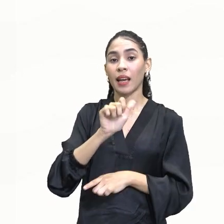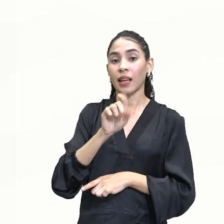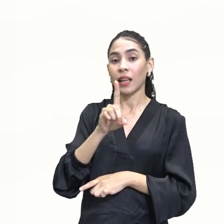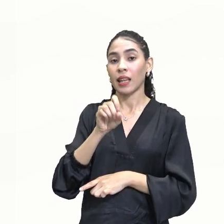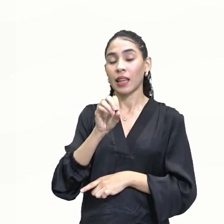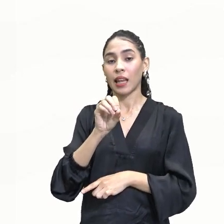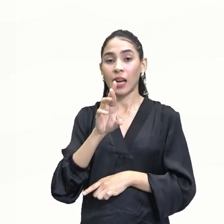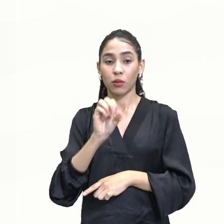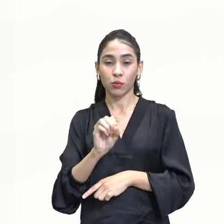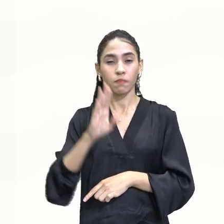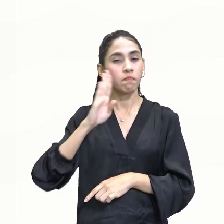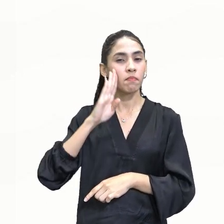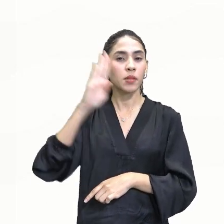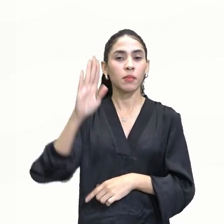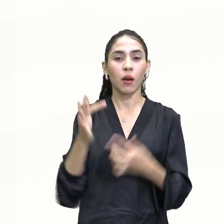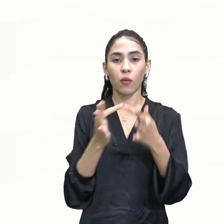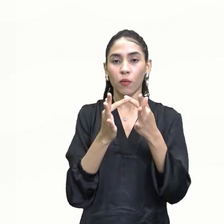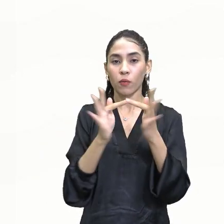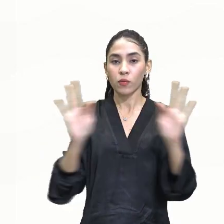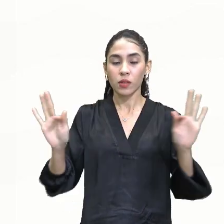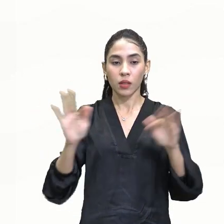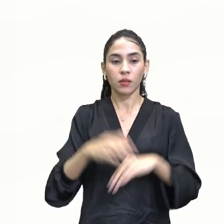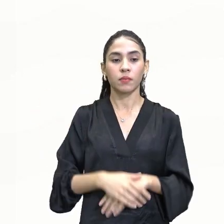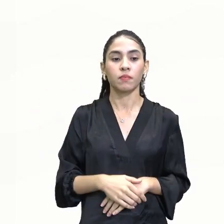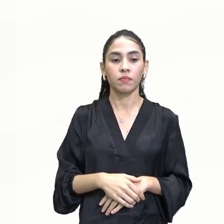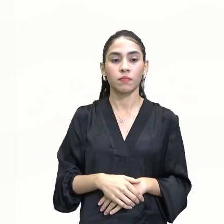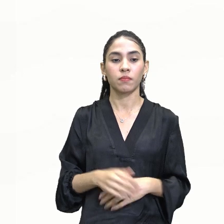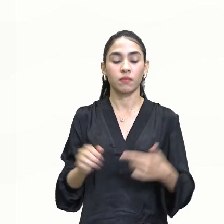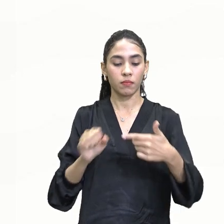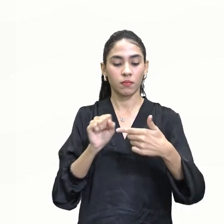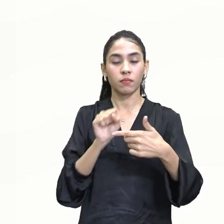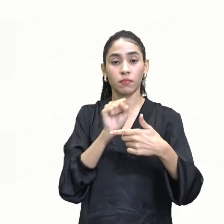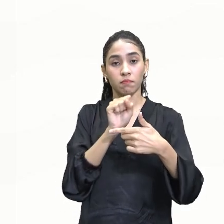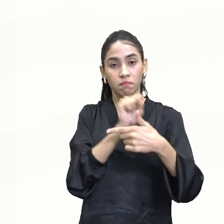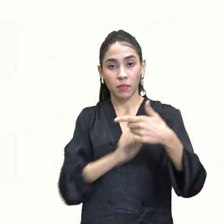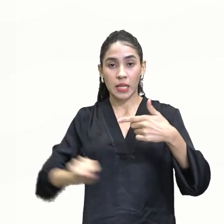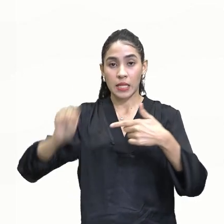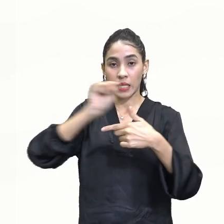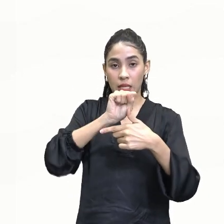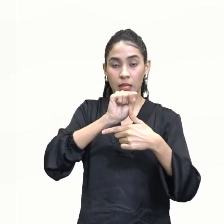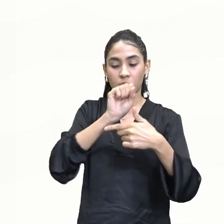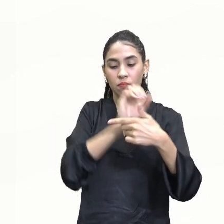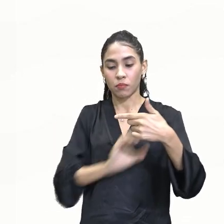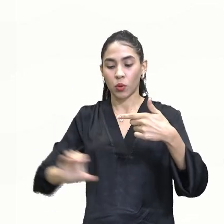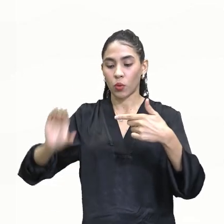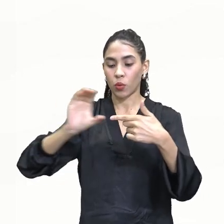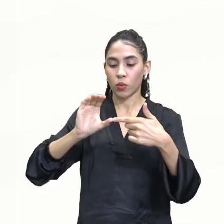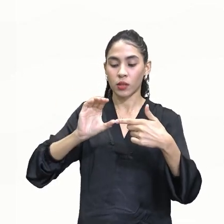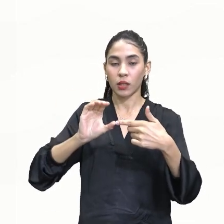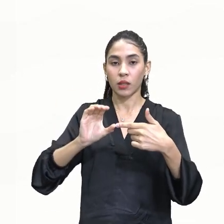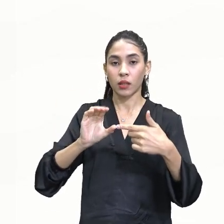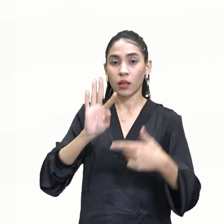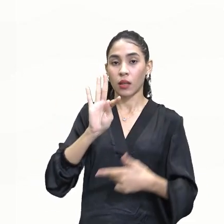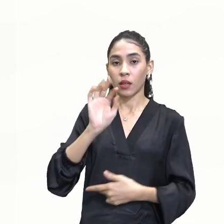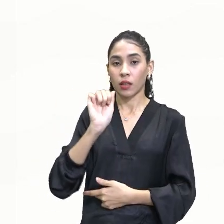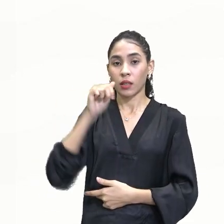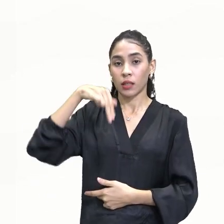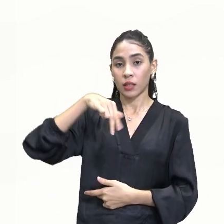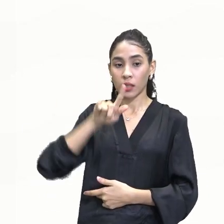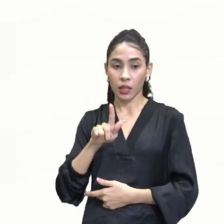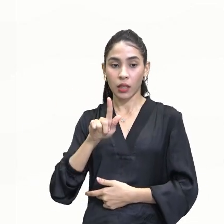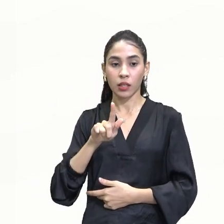funções trigonométricas incluem quem? Seno, cosseno, tangente, cotangente, secante,